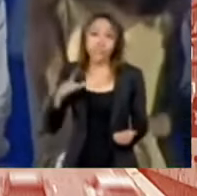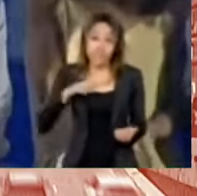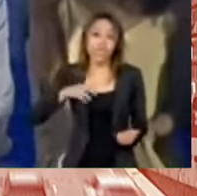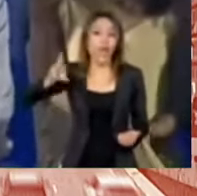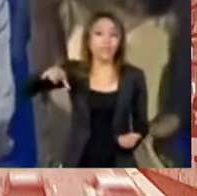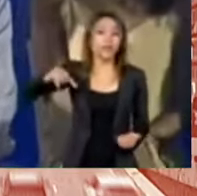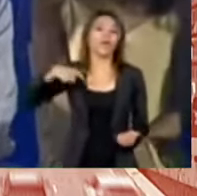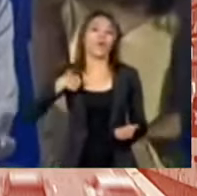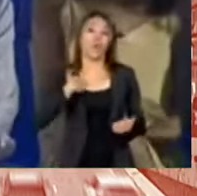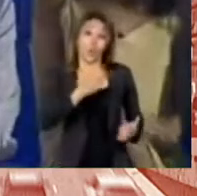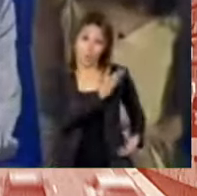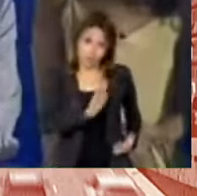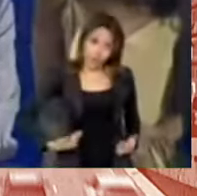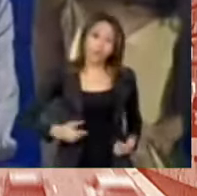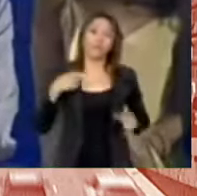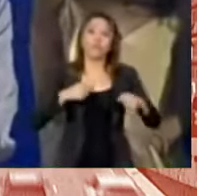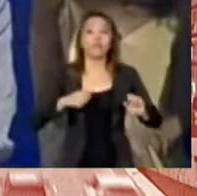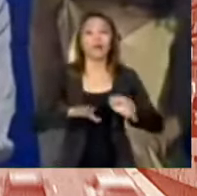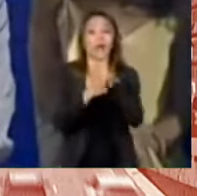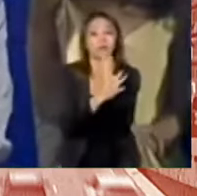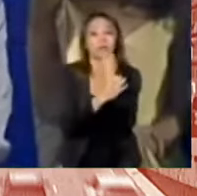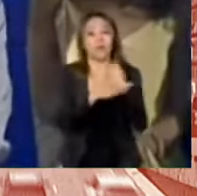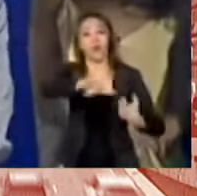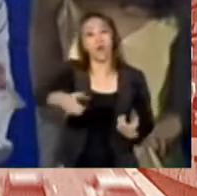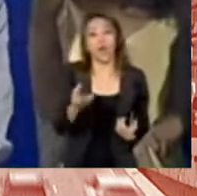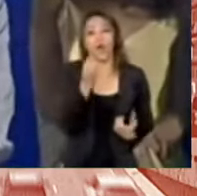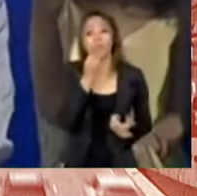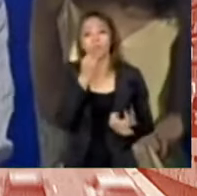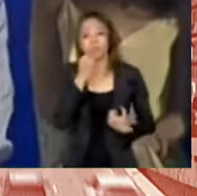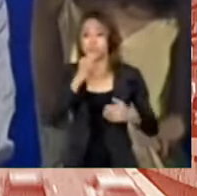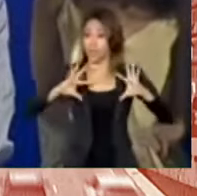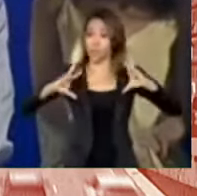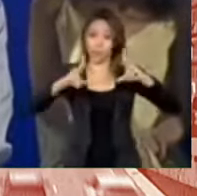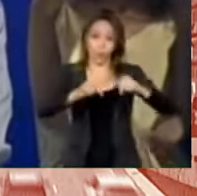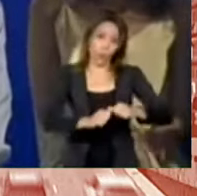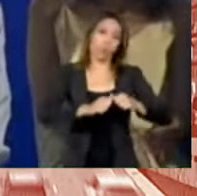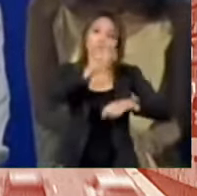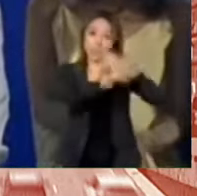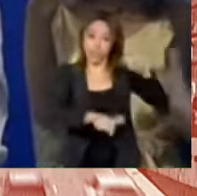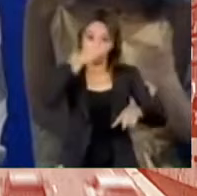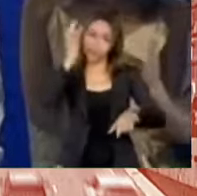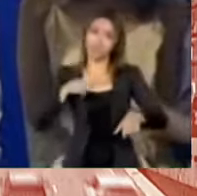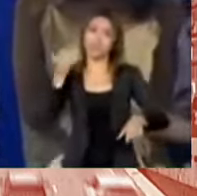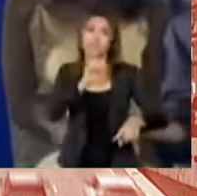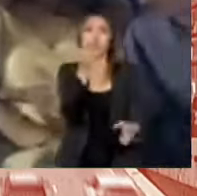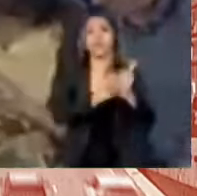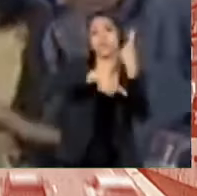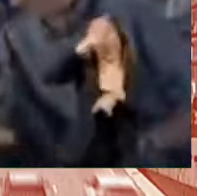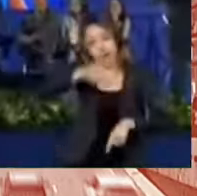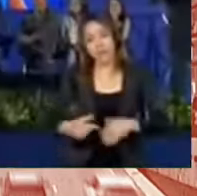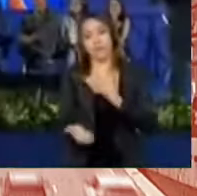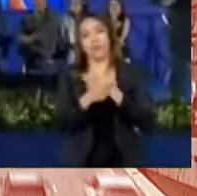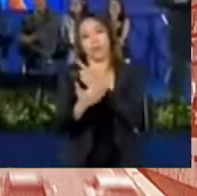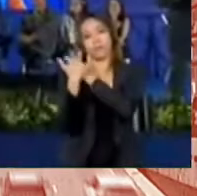muito habilidoso. Então, é muito habilidoso, realmente, o estadista e muito esperto, né? Porque ele coloca ali Tarcísio no